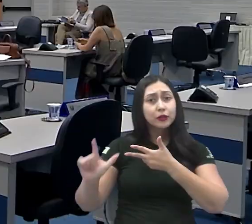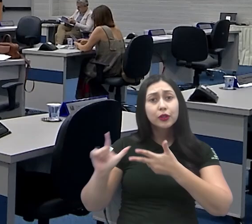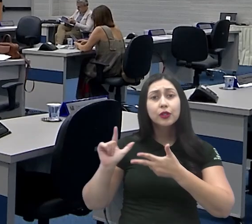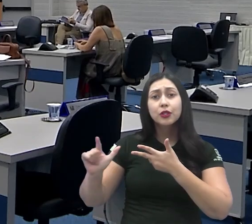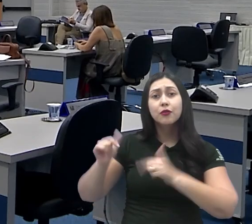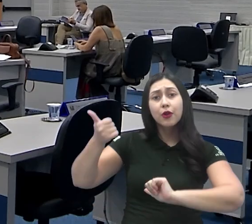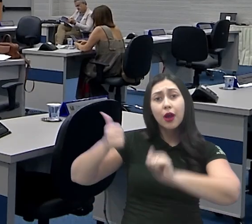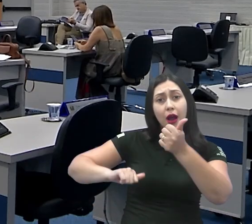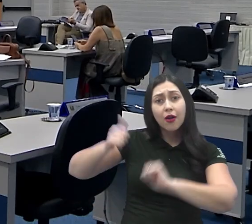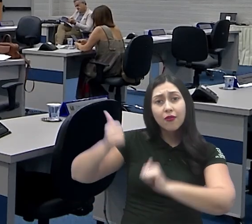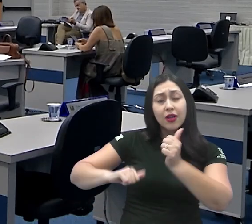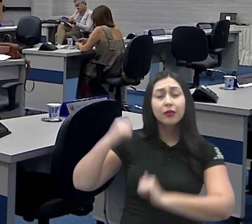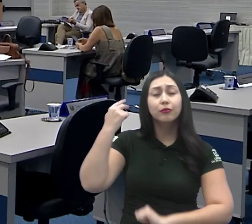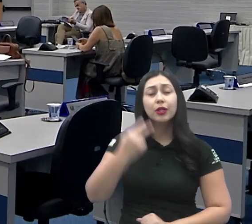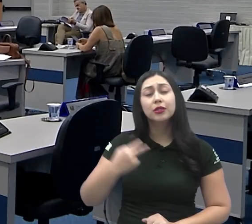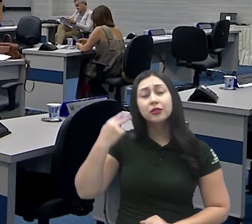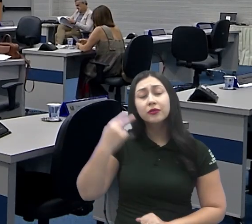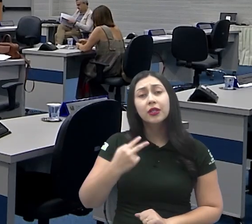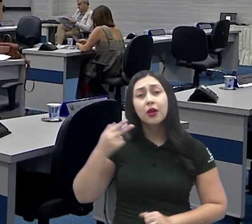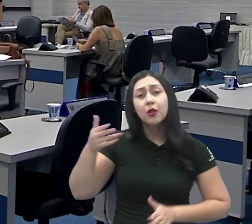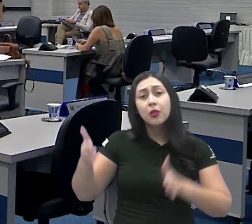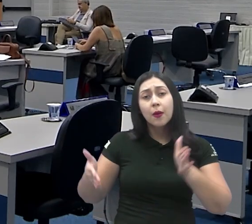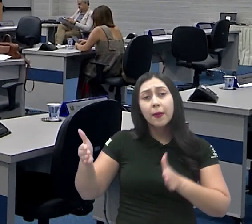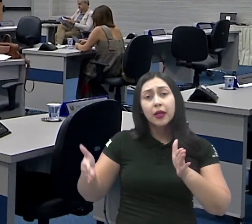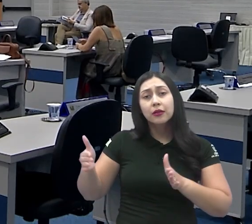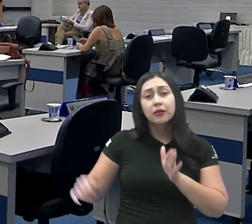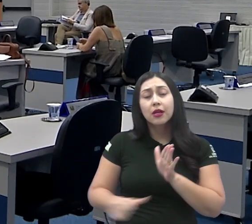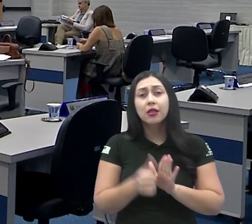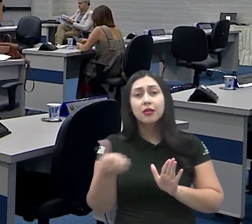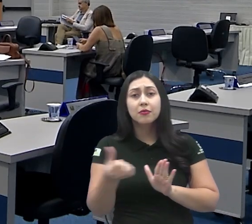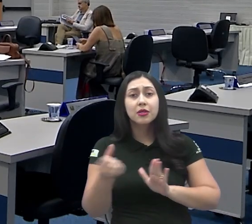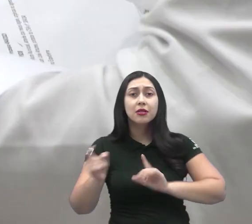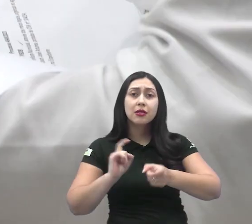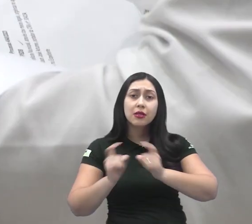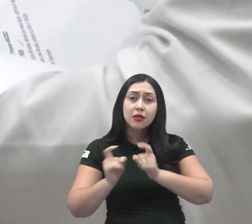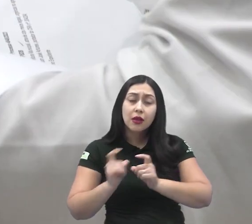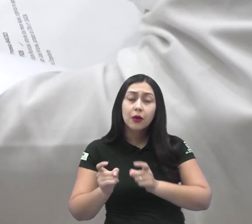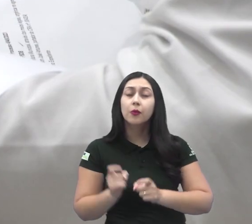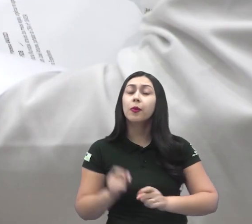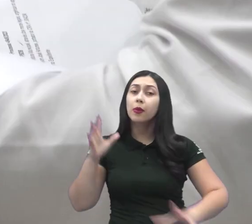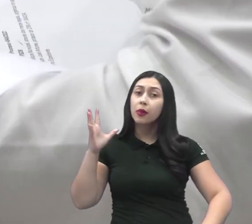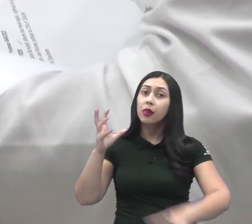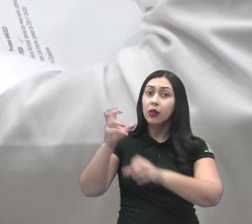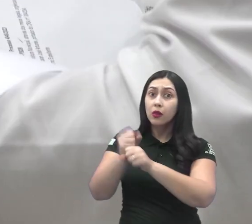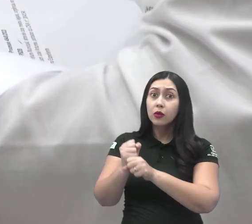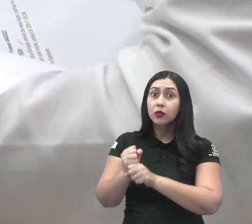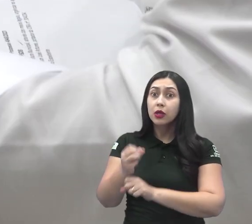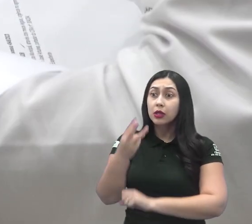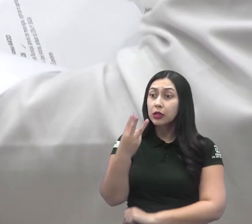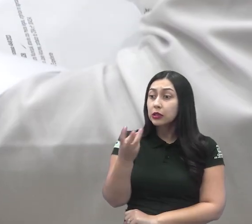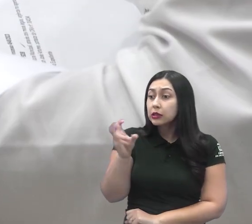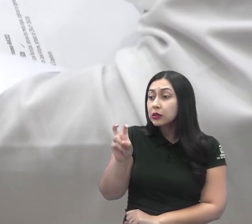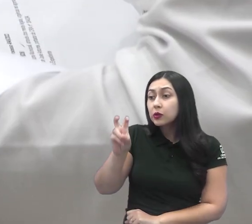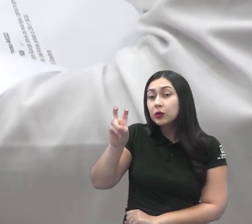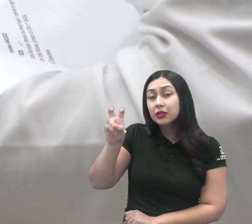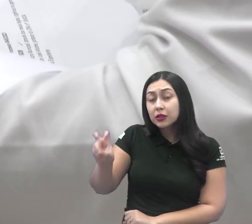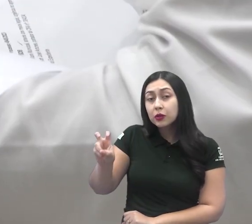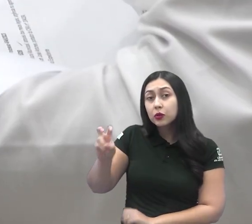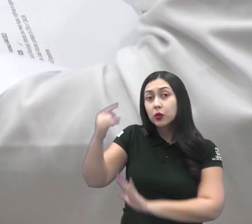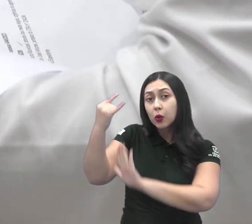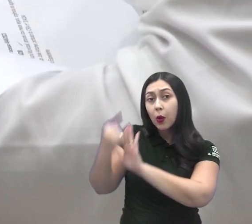foram apreciados pelos vereadores durante a 16ª sessão do ano. No total de 355